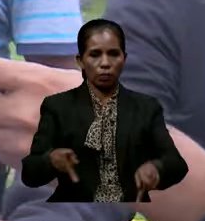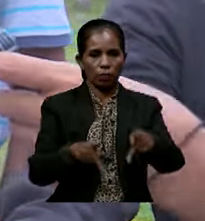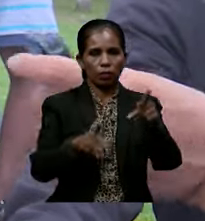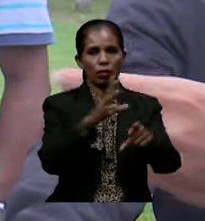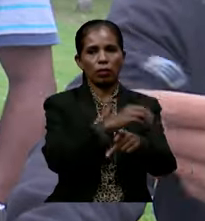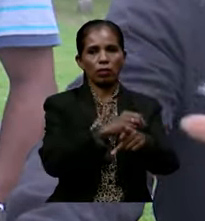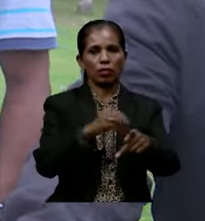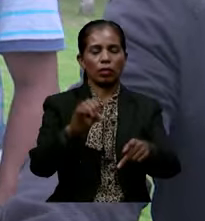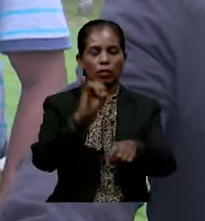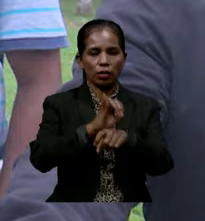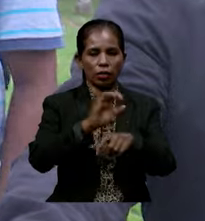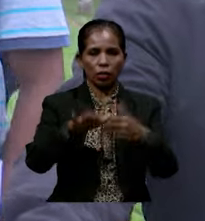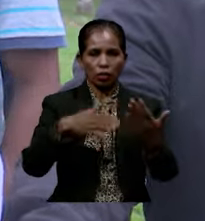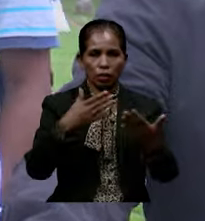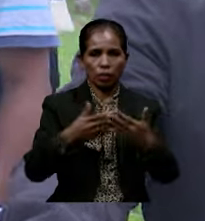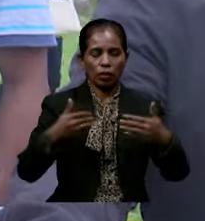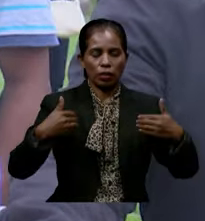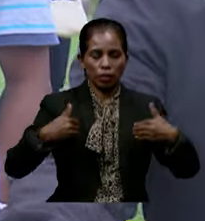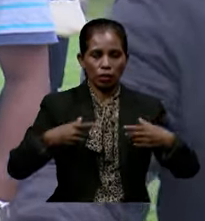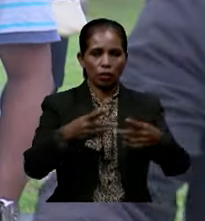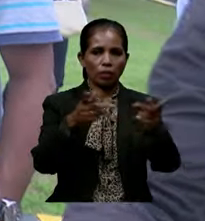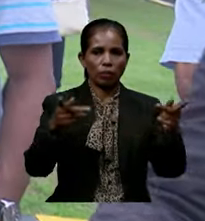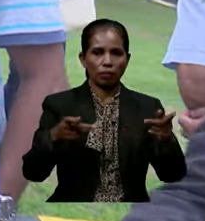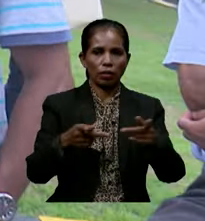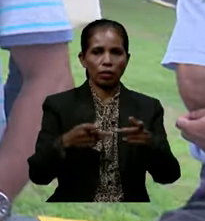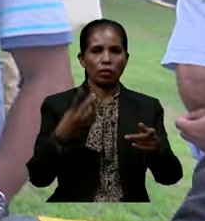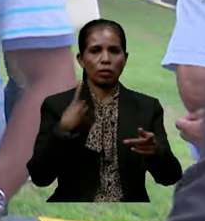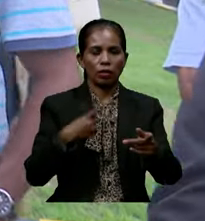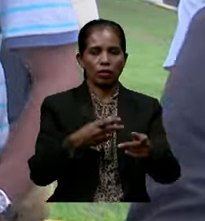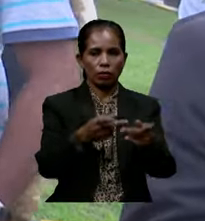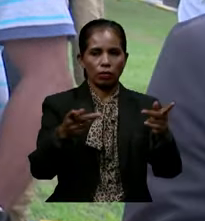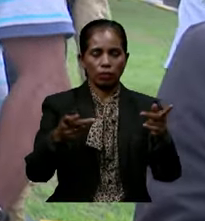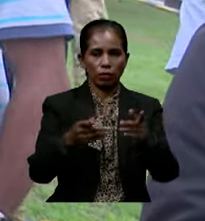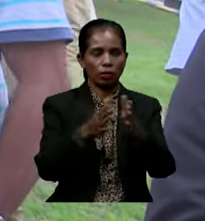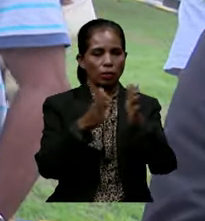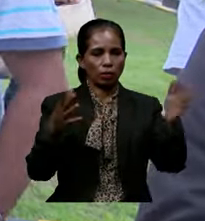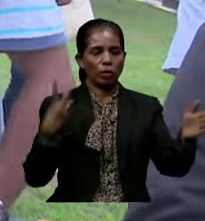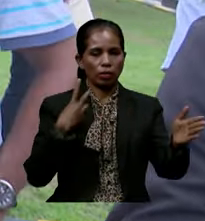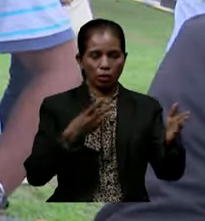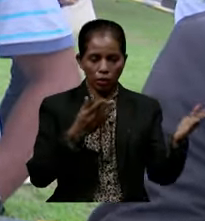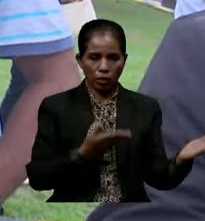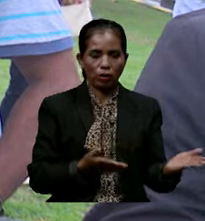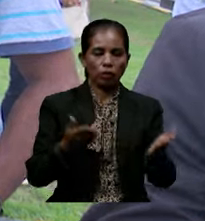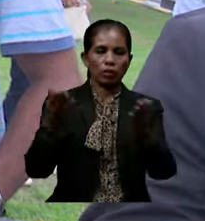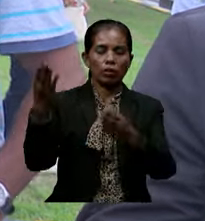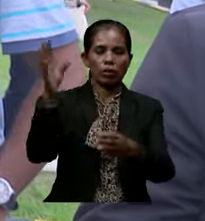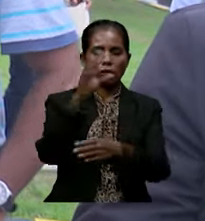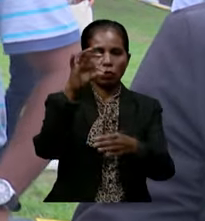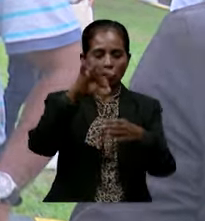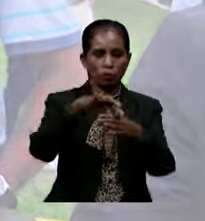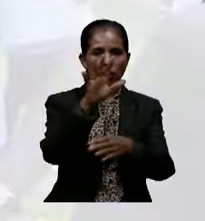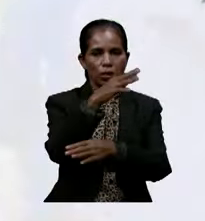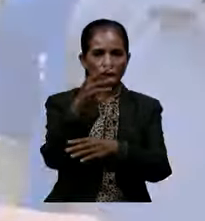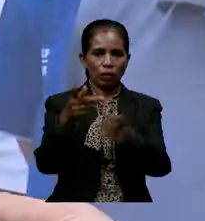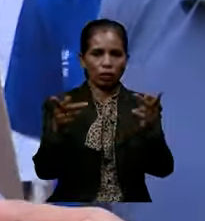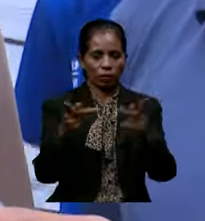no paroque sira neve mak ia espaço Nebe maka fati nebe makluan ita se bele alerta tan kuda i kamil na fati ni